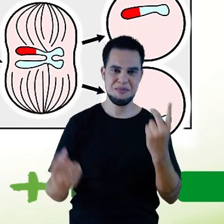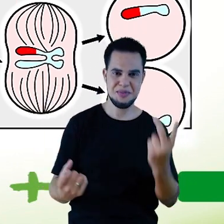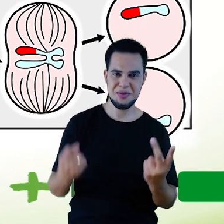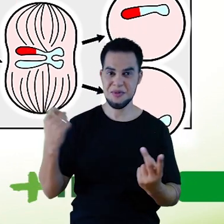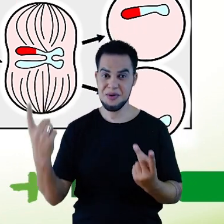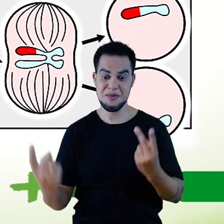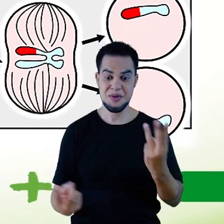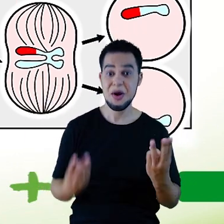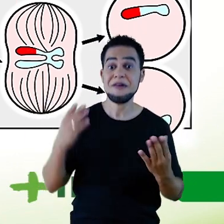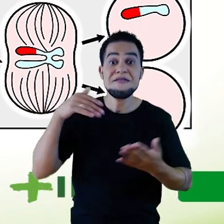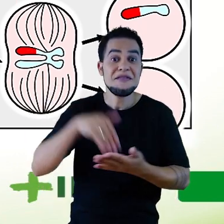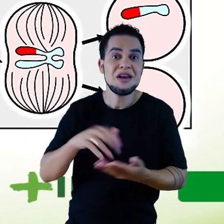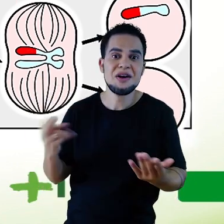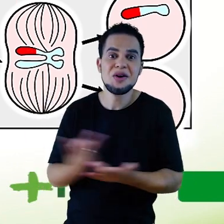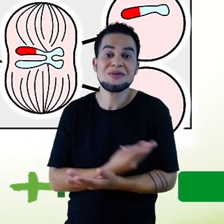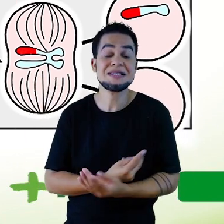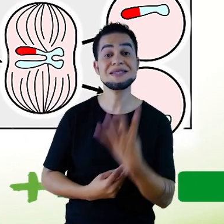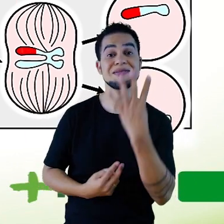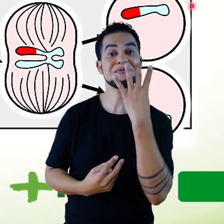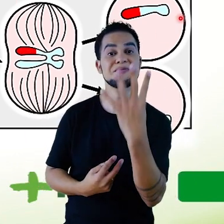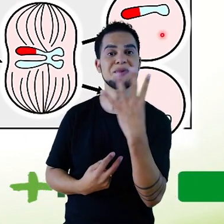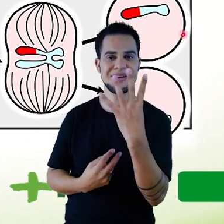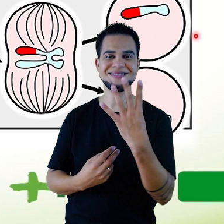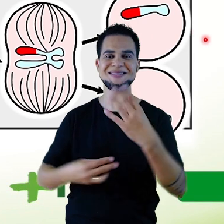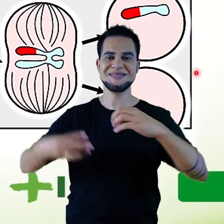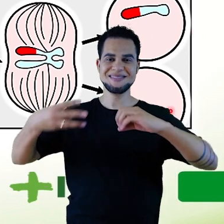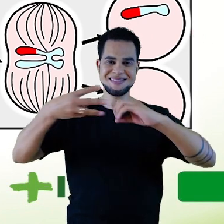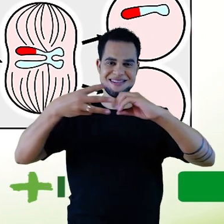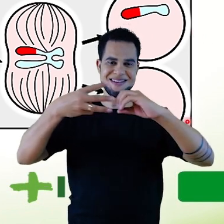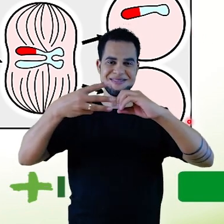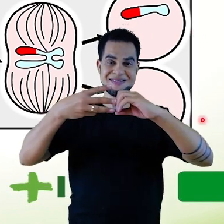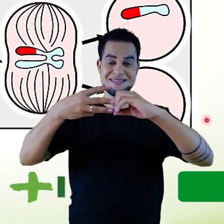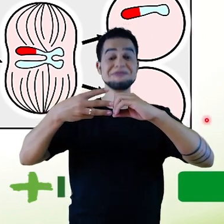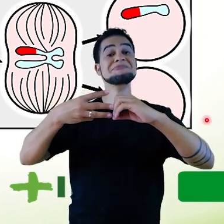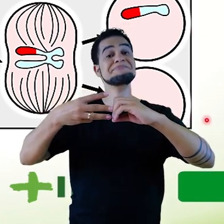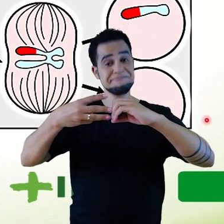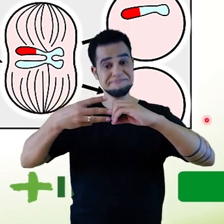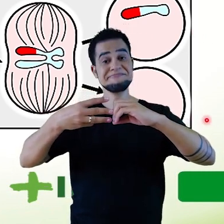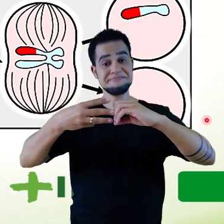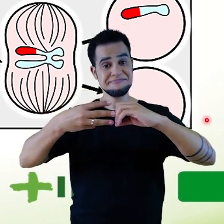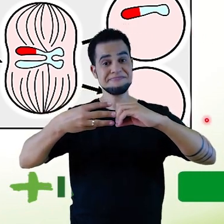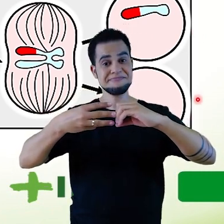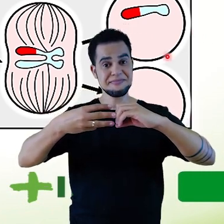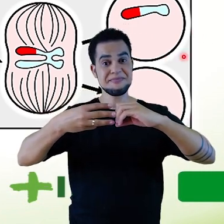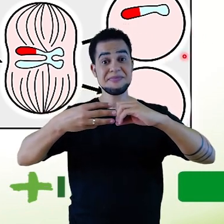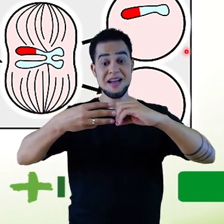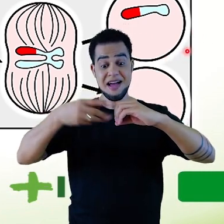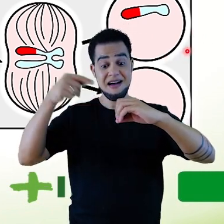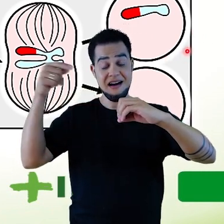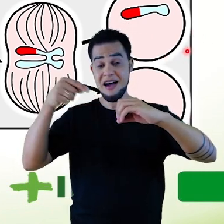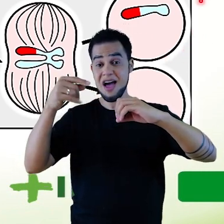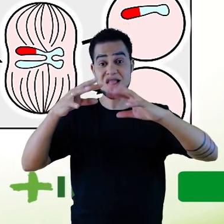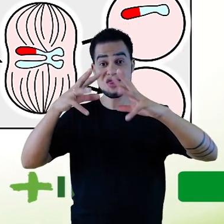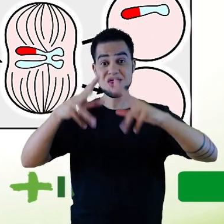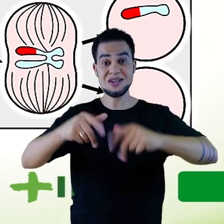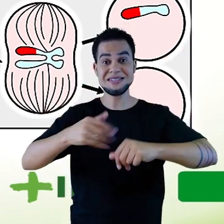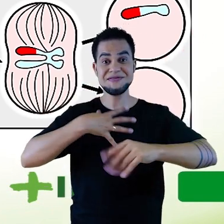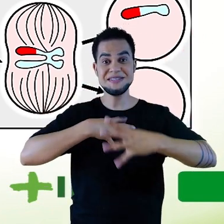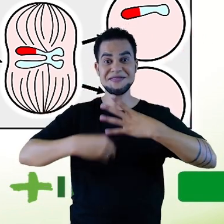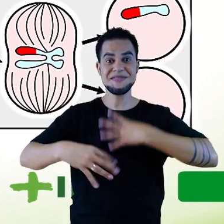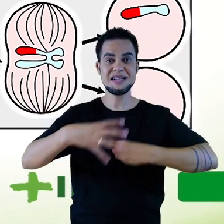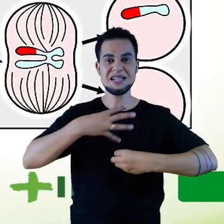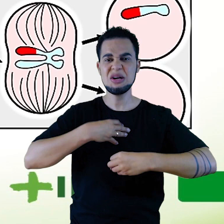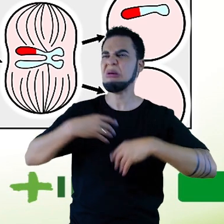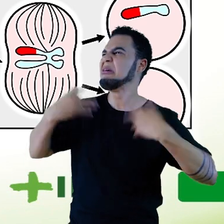acontece no final. Você tem 4 células. 4 células. Filhas. Aí você fala